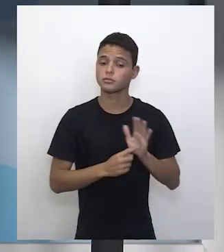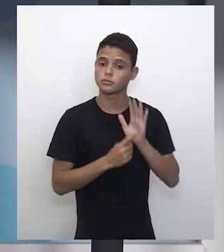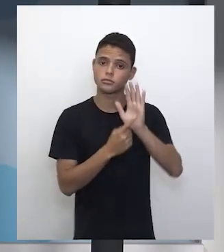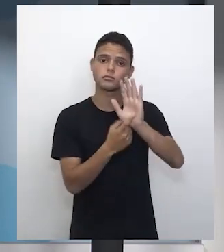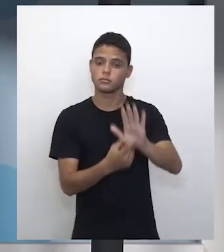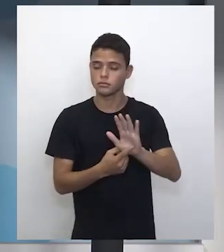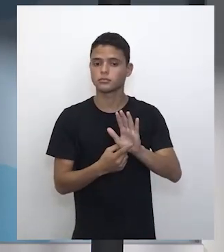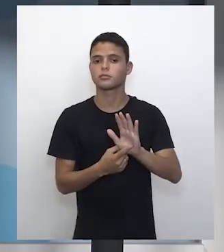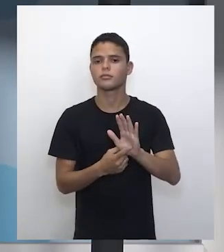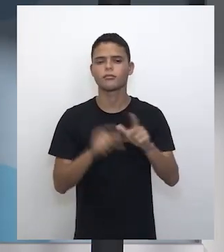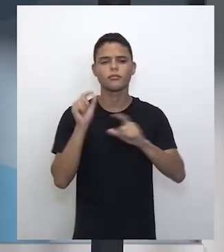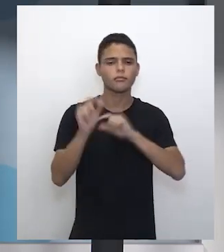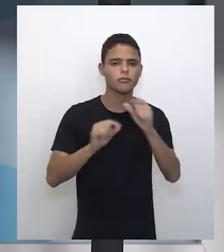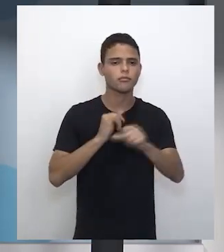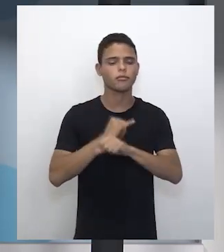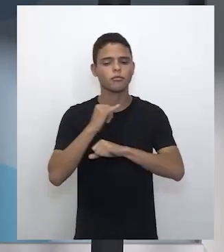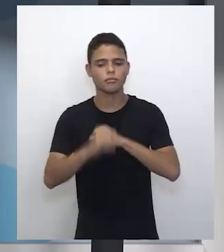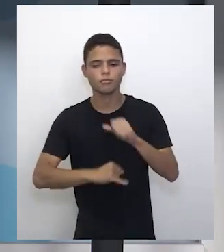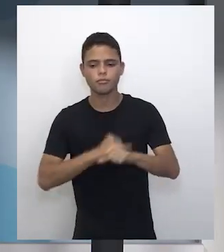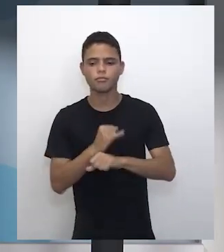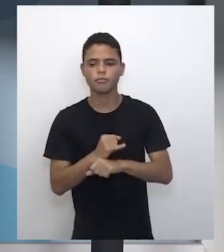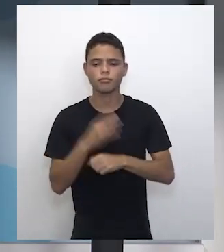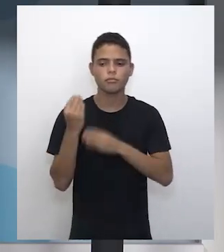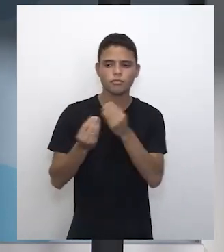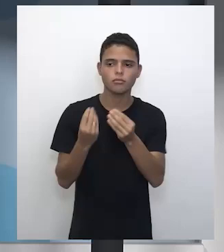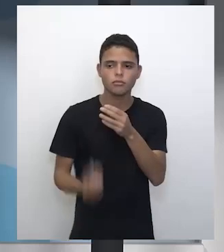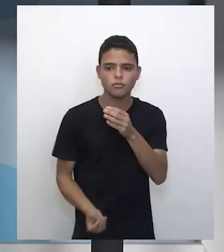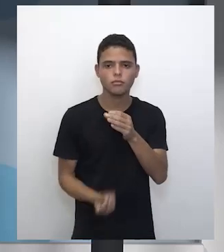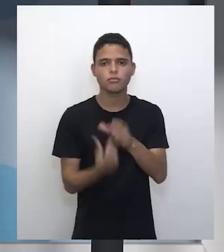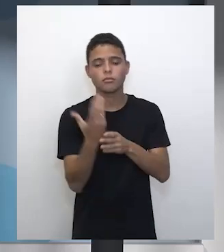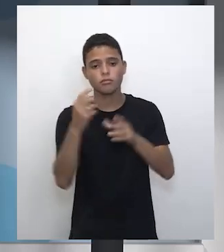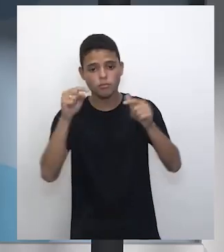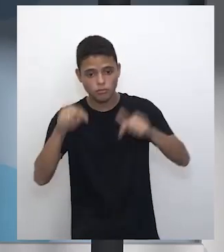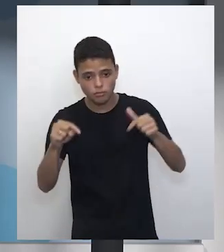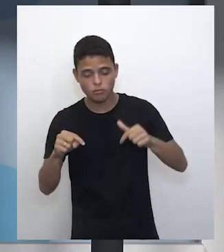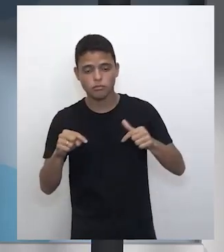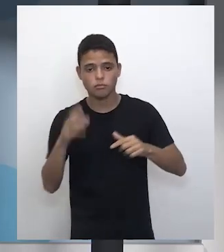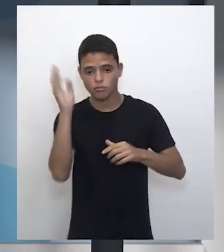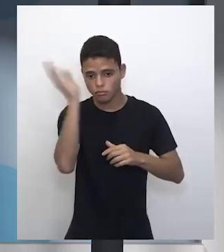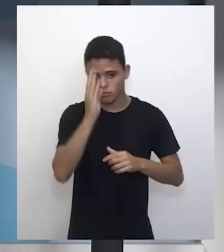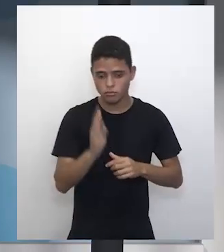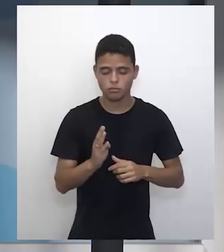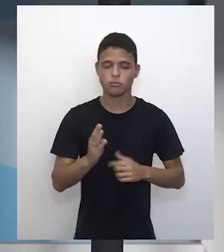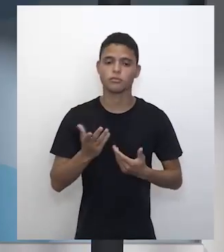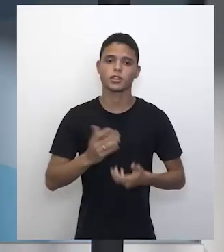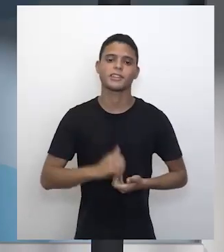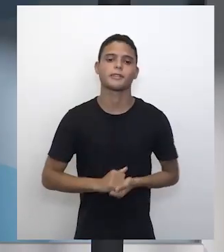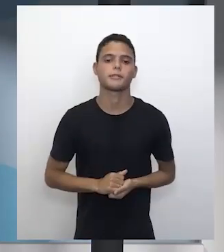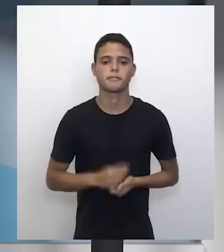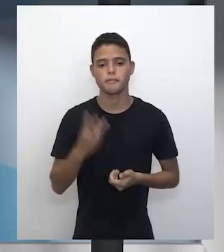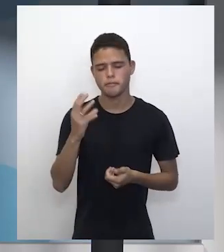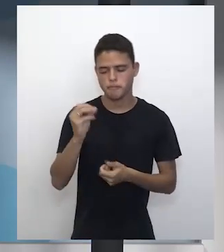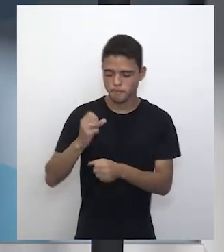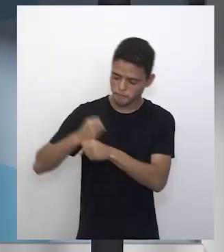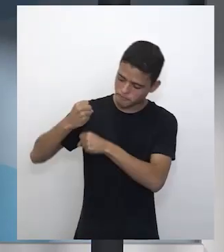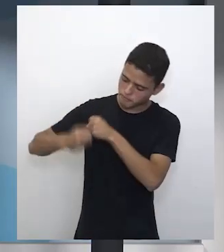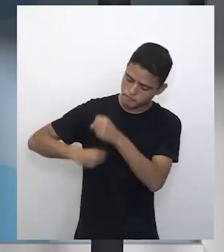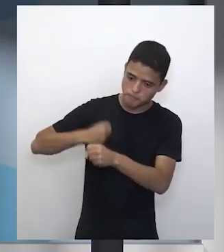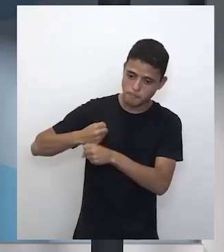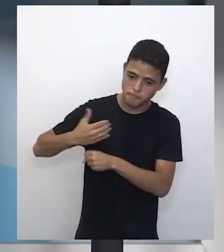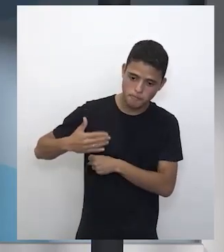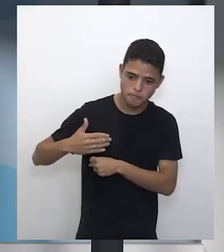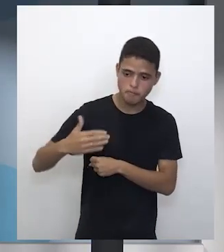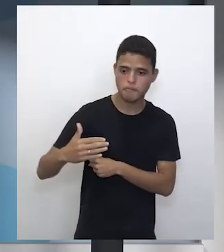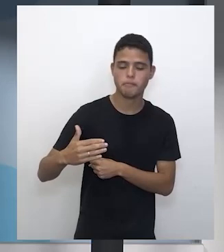expondo o que é a internet, como surgiu no Brasil, então era a terra de ninguém, 30 anos depois